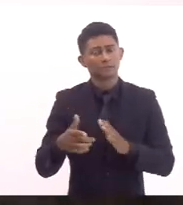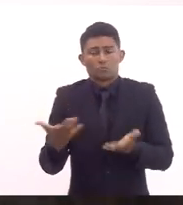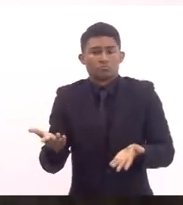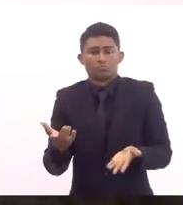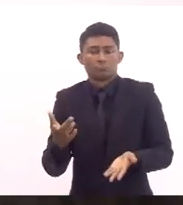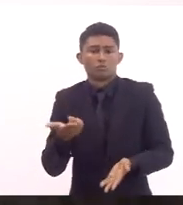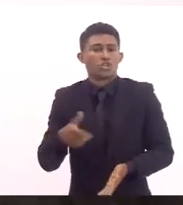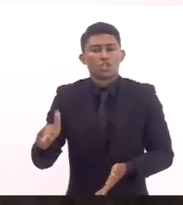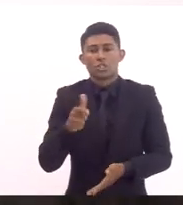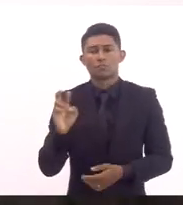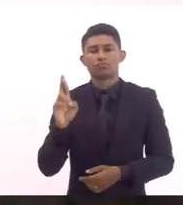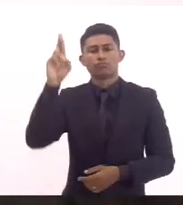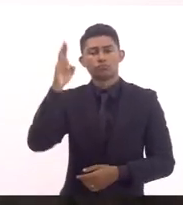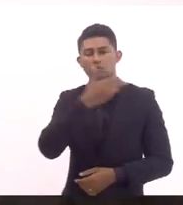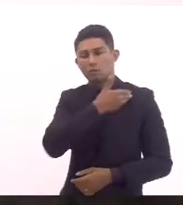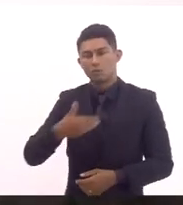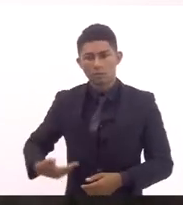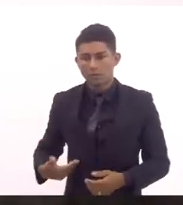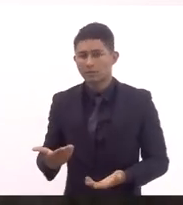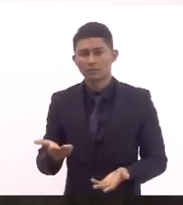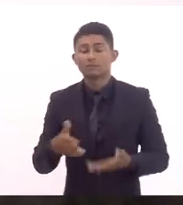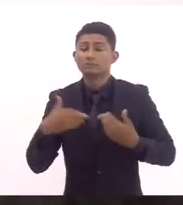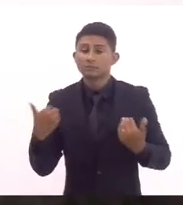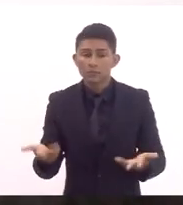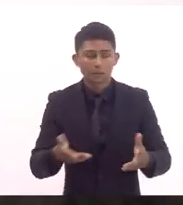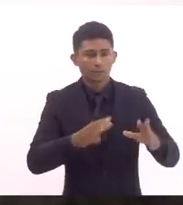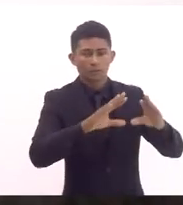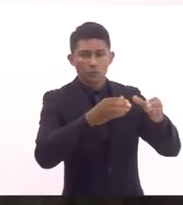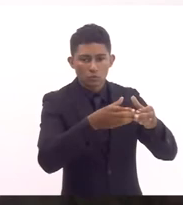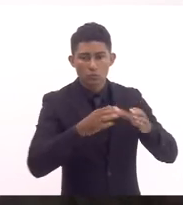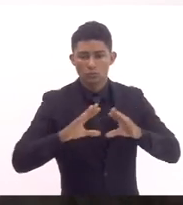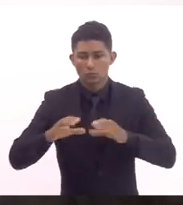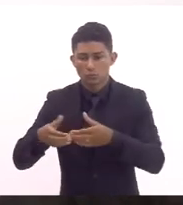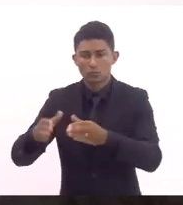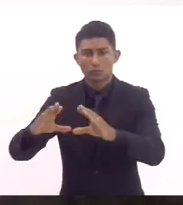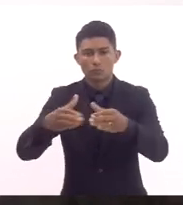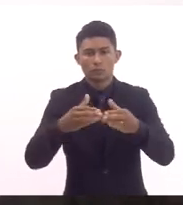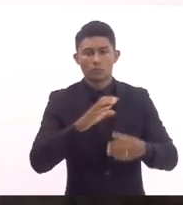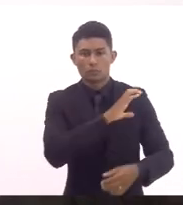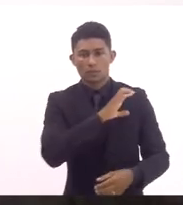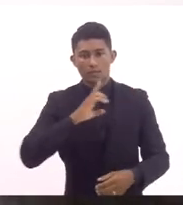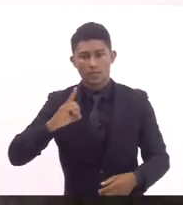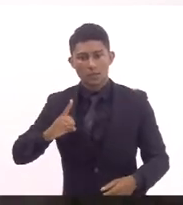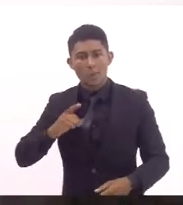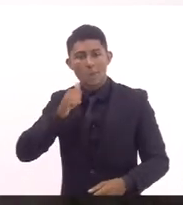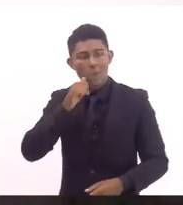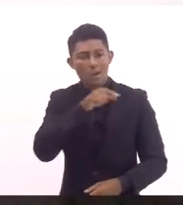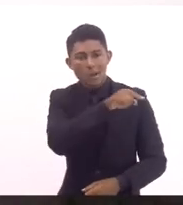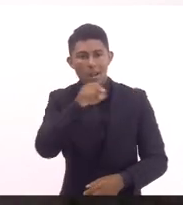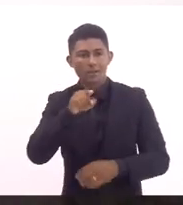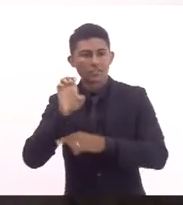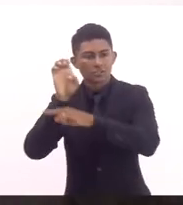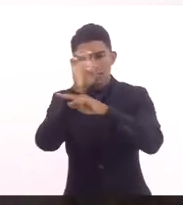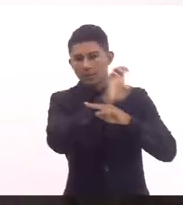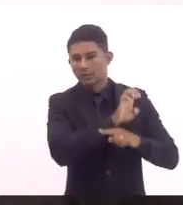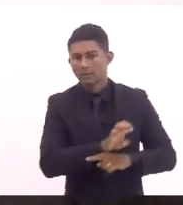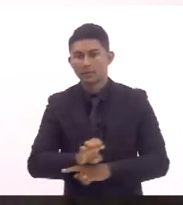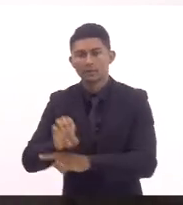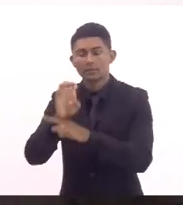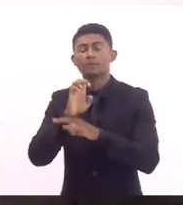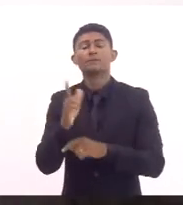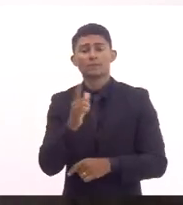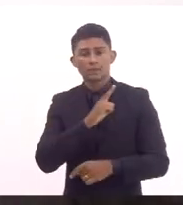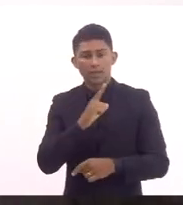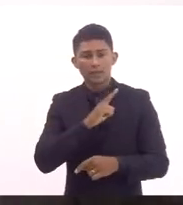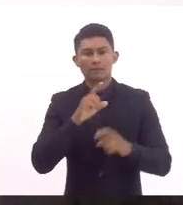Central foi feito informalmente grupos pelas coordenadoras de saúde da mulher dos Estados então foram pelo reuniões periódicas